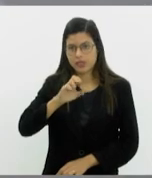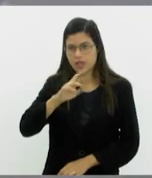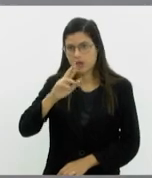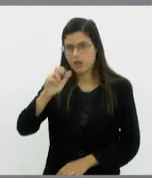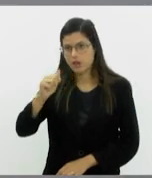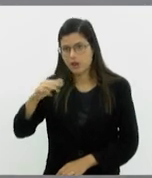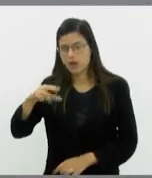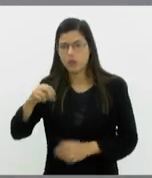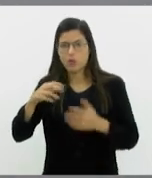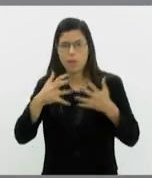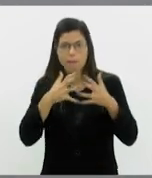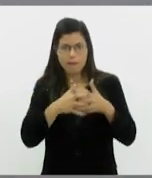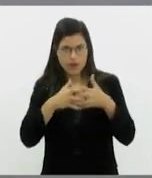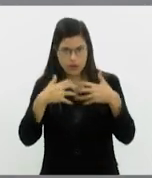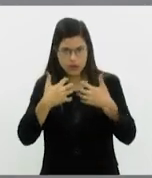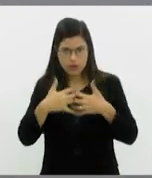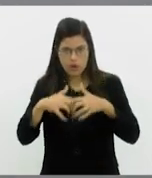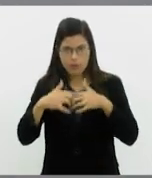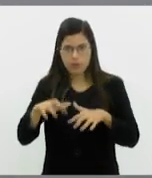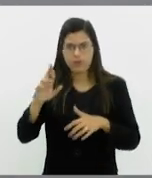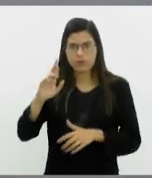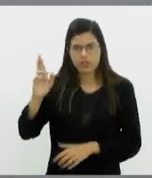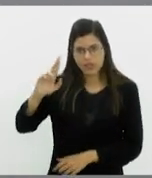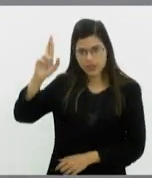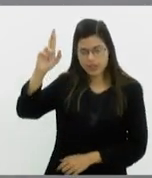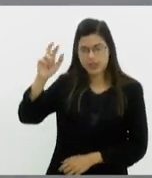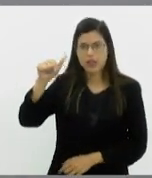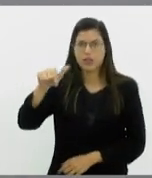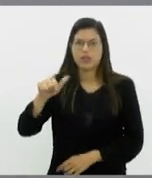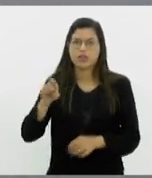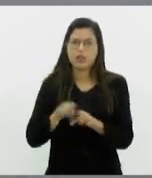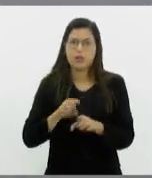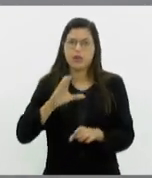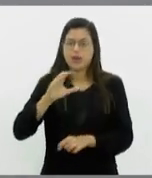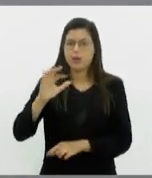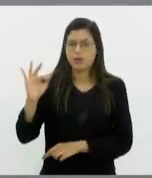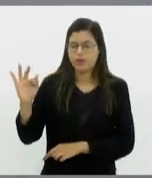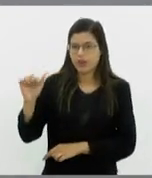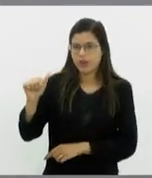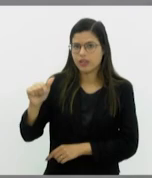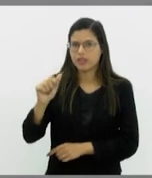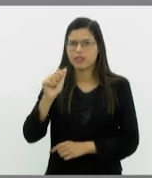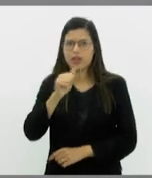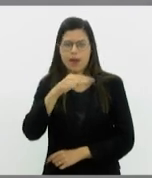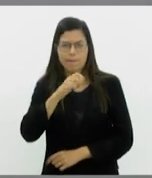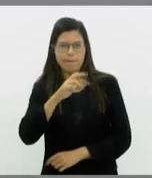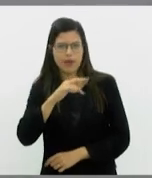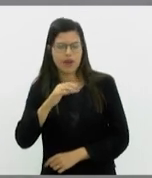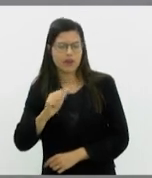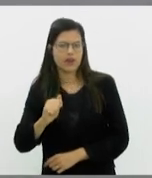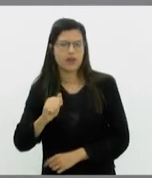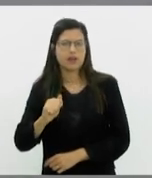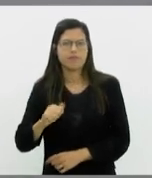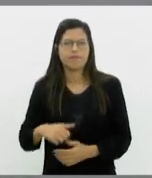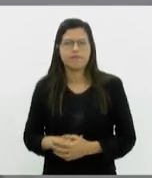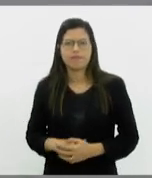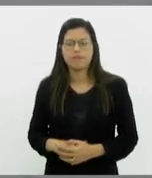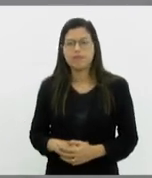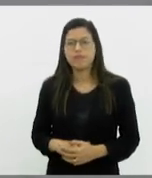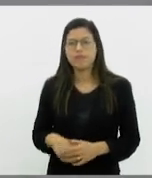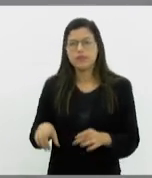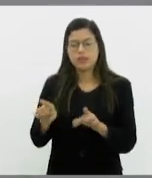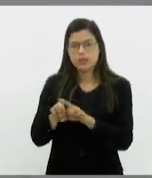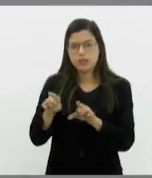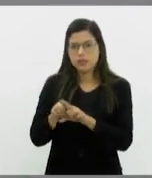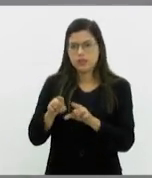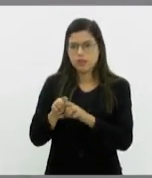Resende, Americano e Maricá, Cabo Friense e América. E na próxima quarta-feira complementa a rodada, né, o jogo